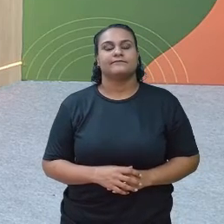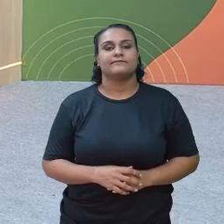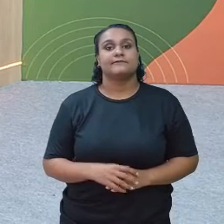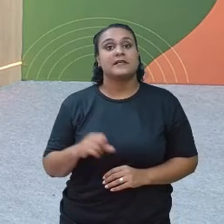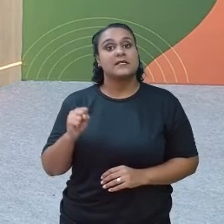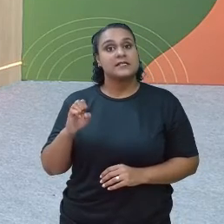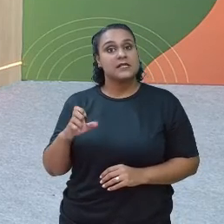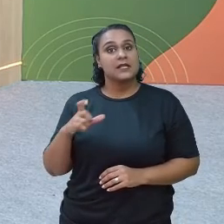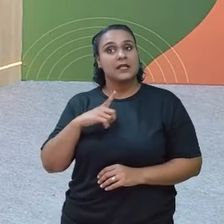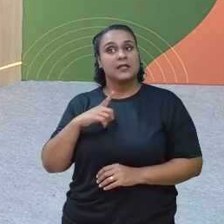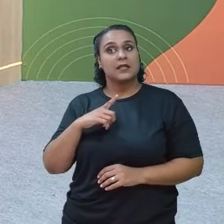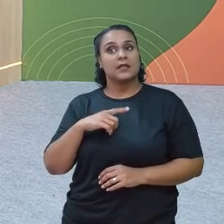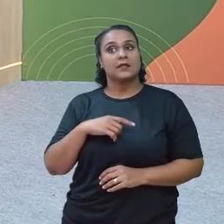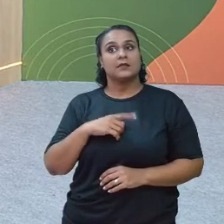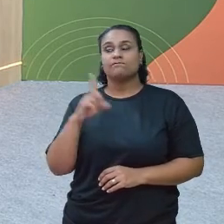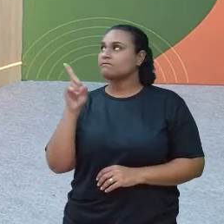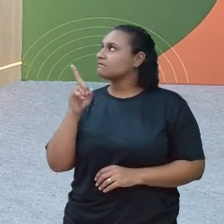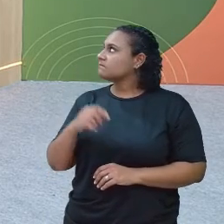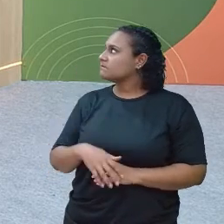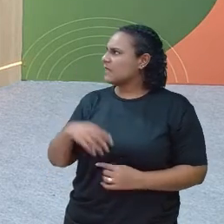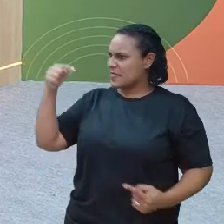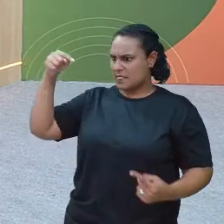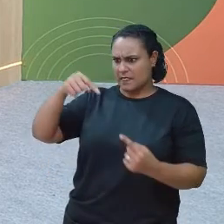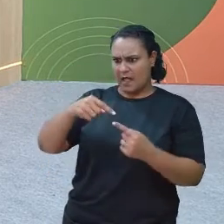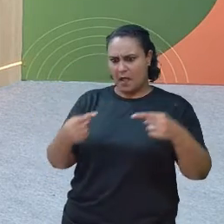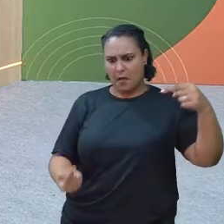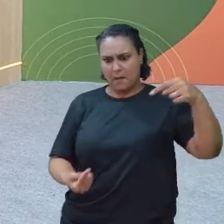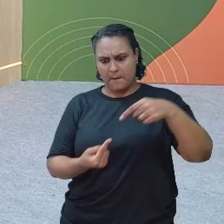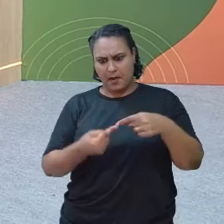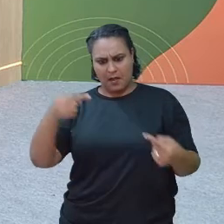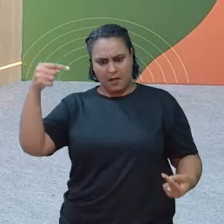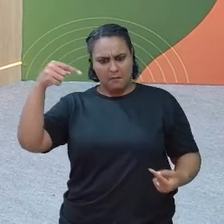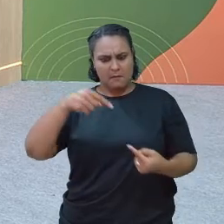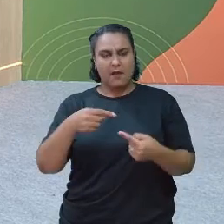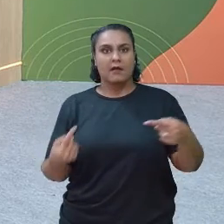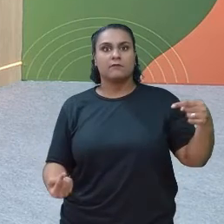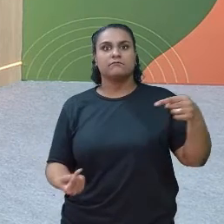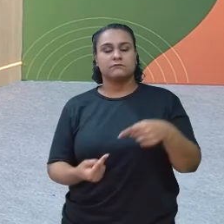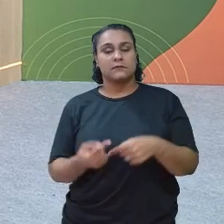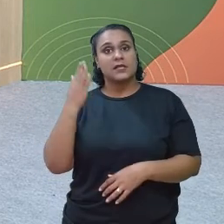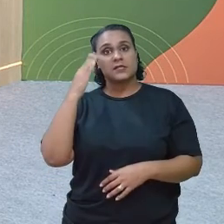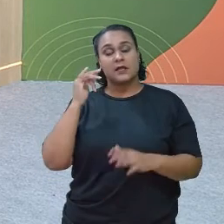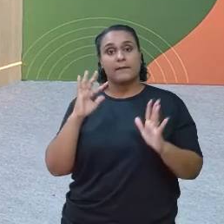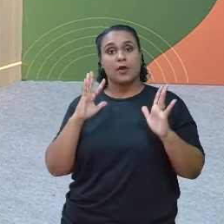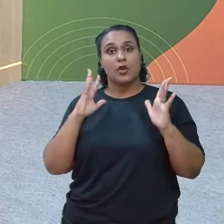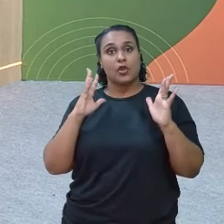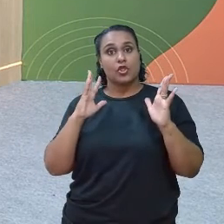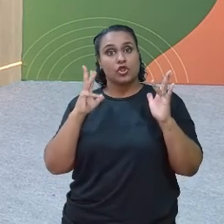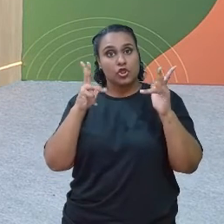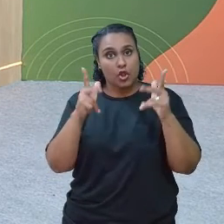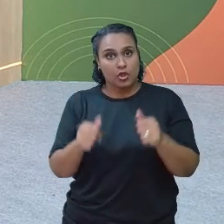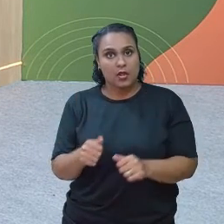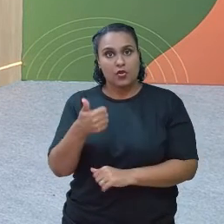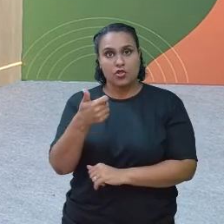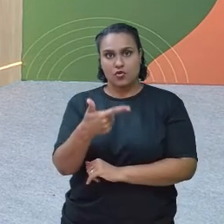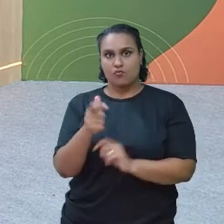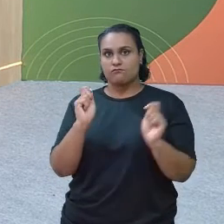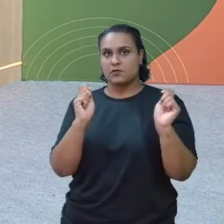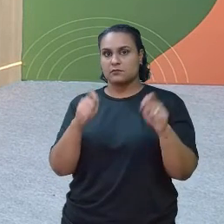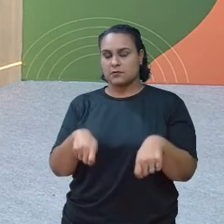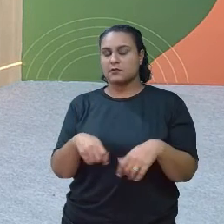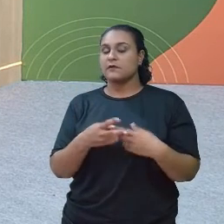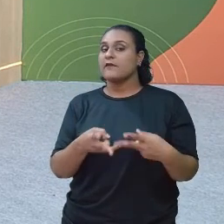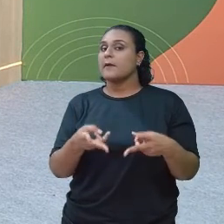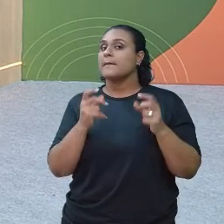ela tem 3 para essa, 3 para essa, 3 para essa, 3 para essa, e a gente já sabe que dá um total de 12 possibilidades, a gente